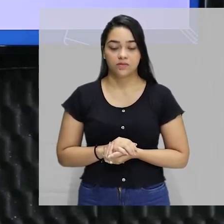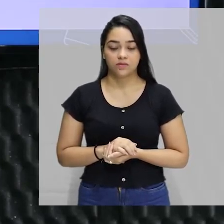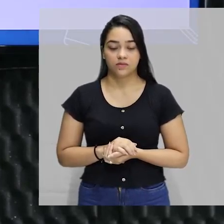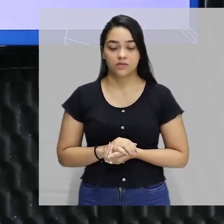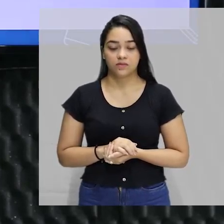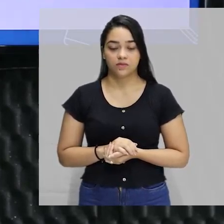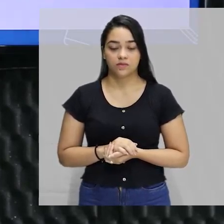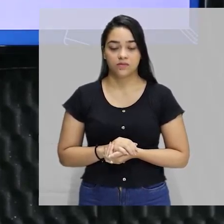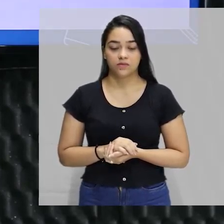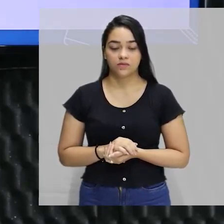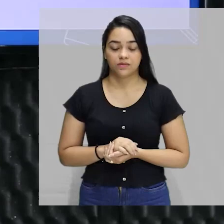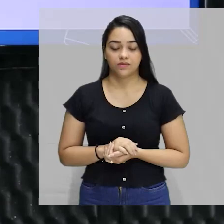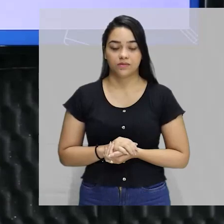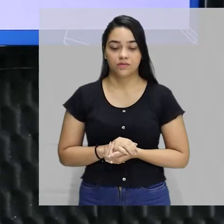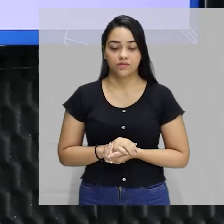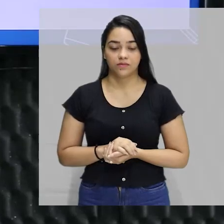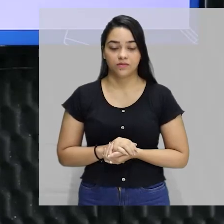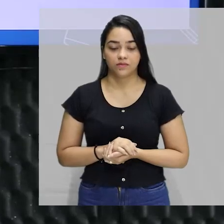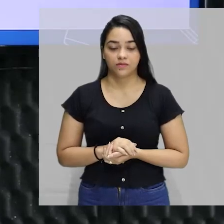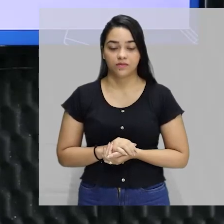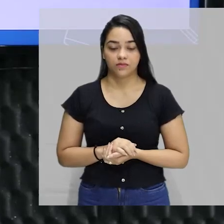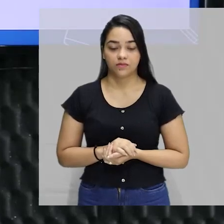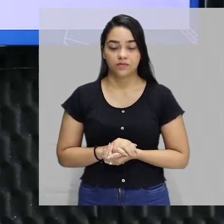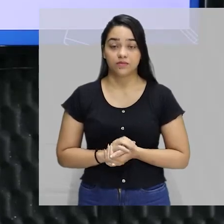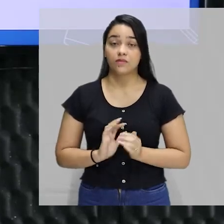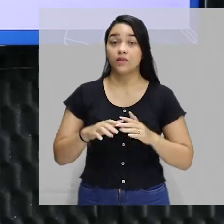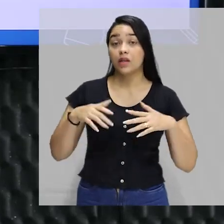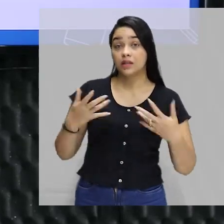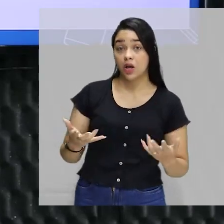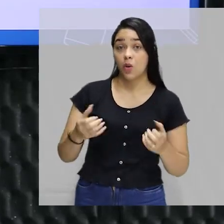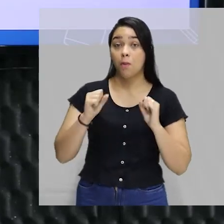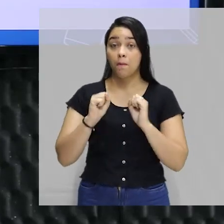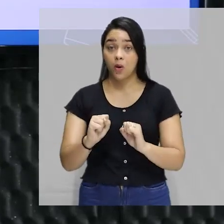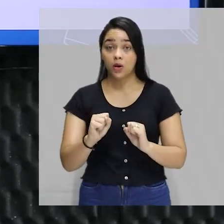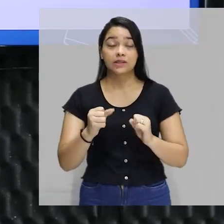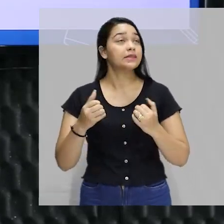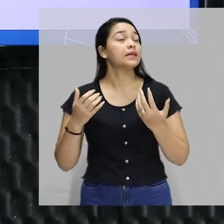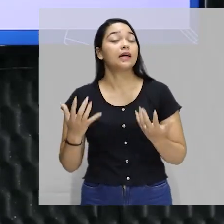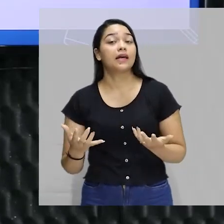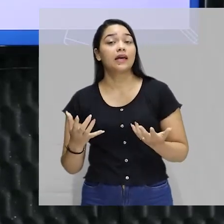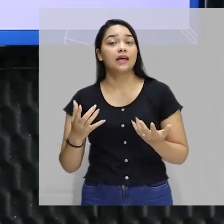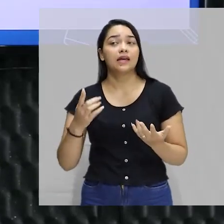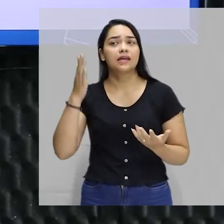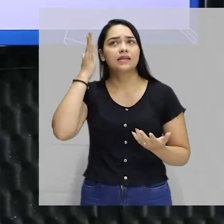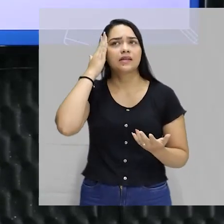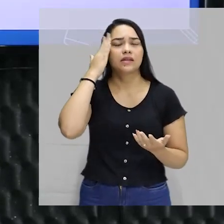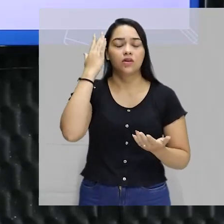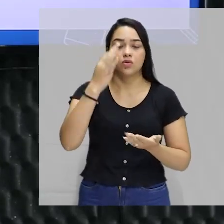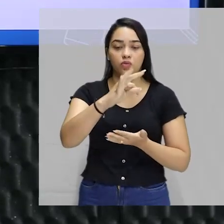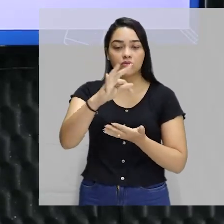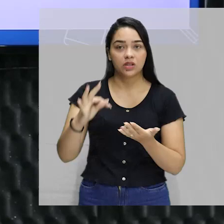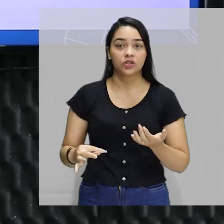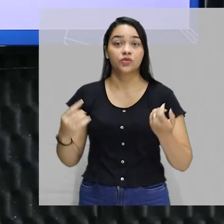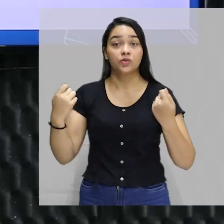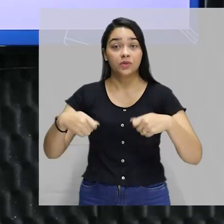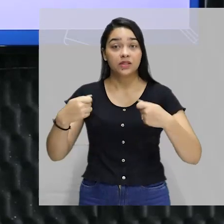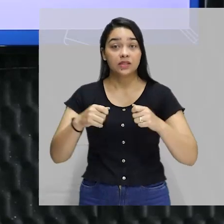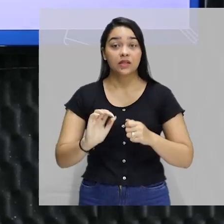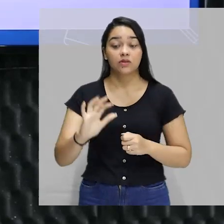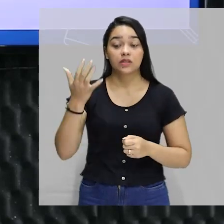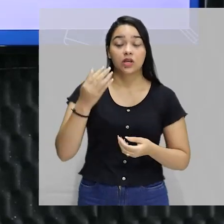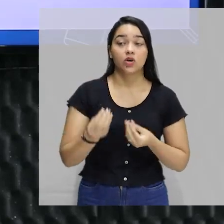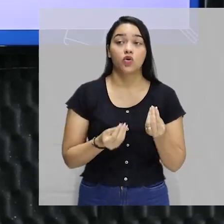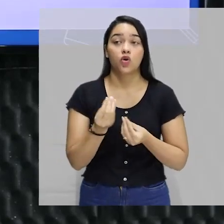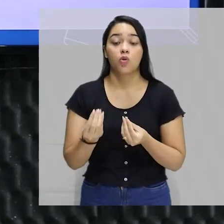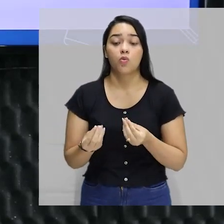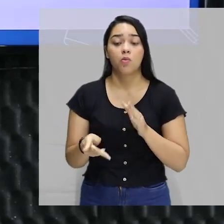se estabeleça com eficácia. Então, para que possamos considerar como um texto, ele tem que funcionar como um